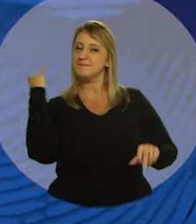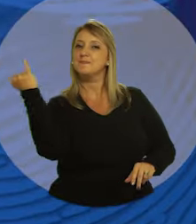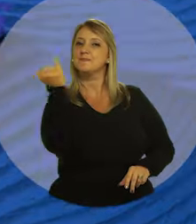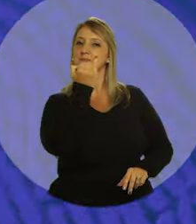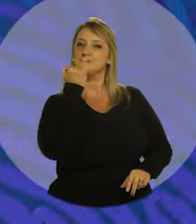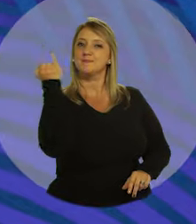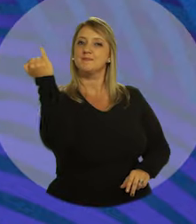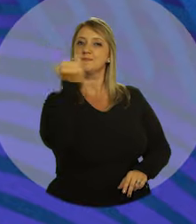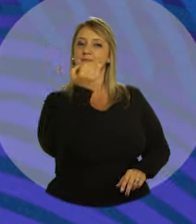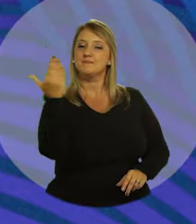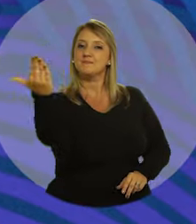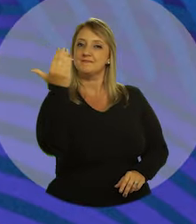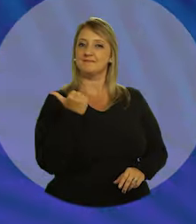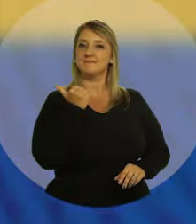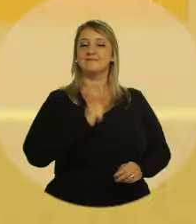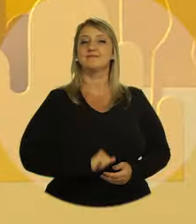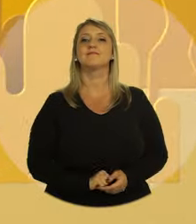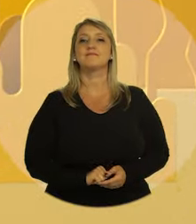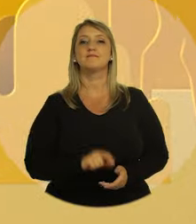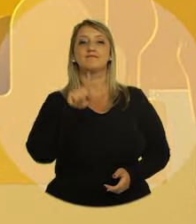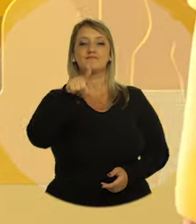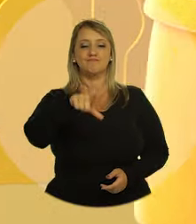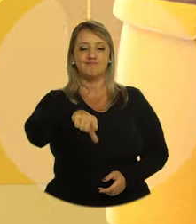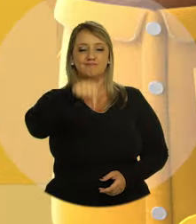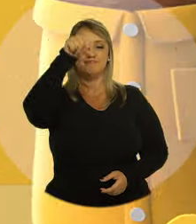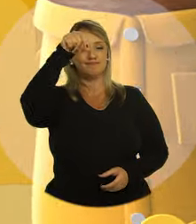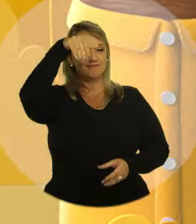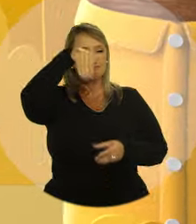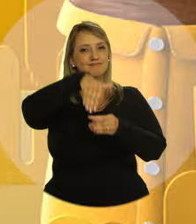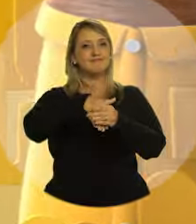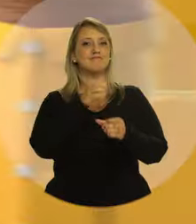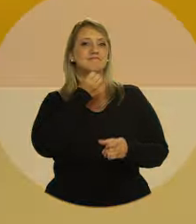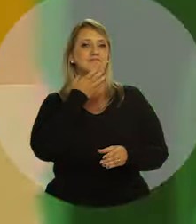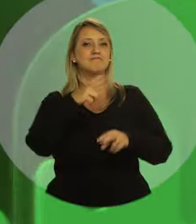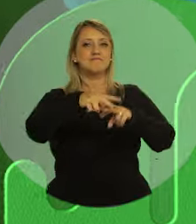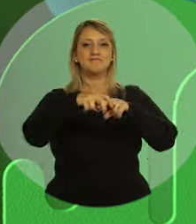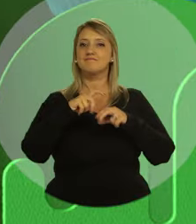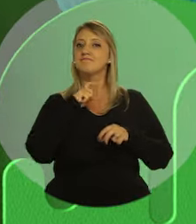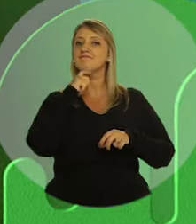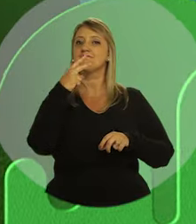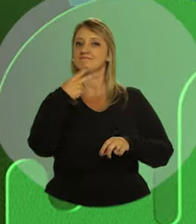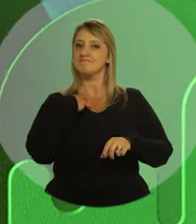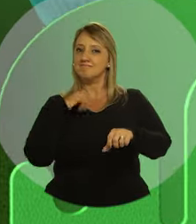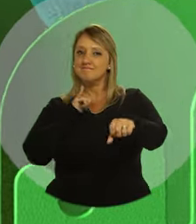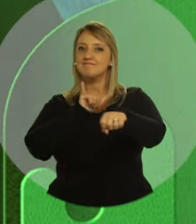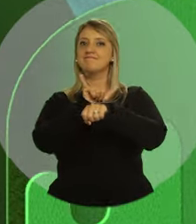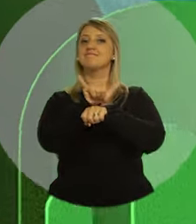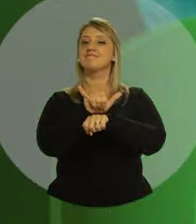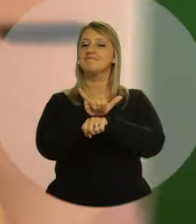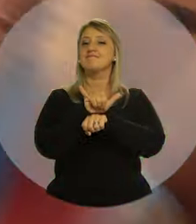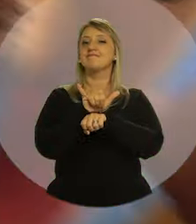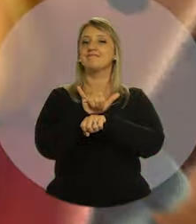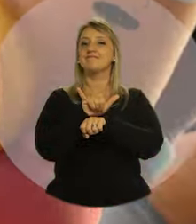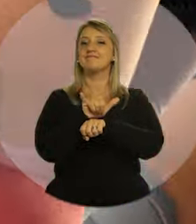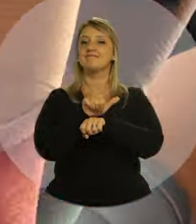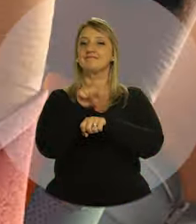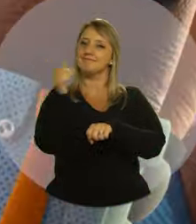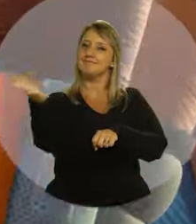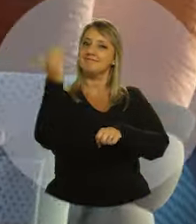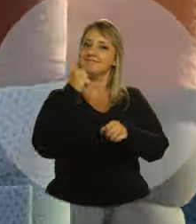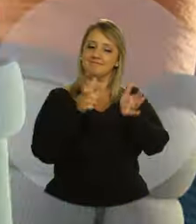a diferença, vem. Você escolhe a dedo e vota muito bem. Por isso mesmo não pode faltar ninguém. Vem